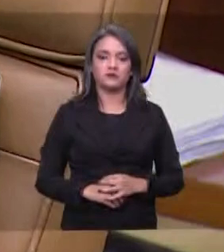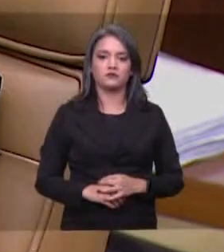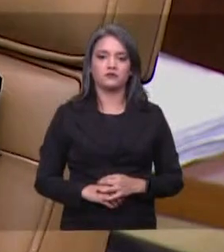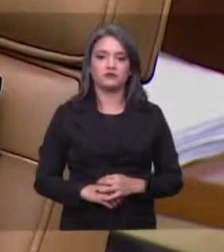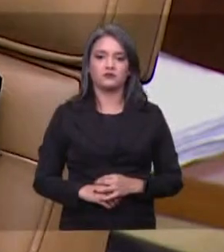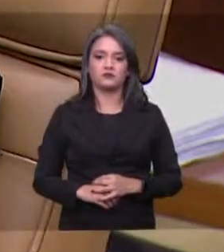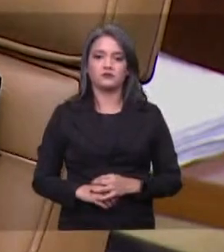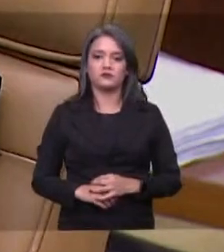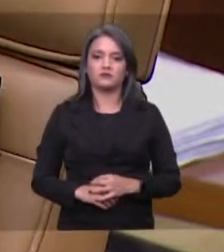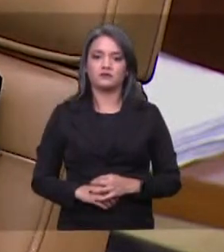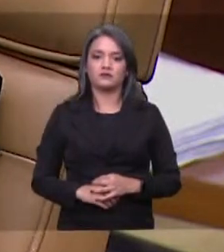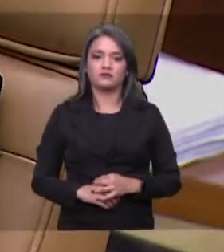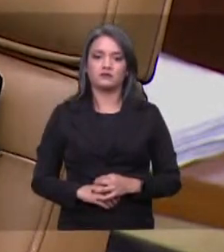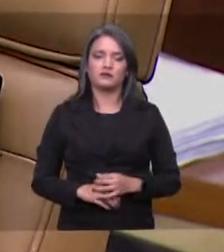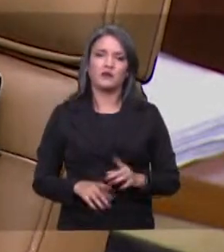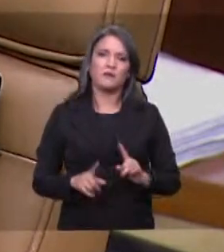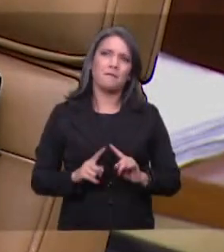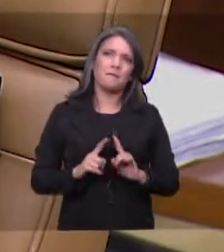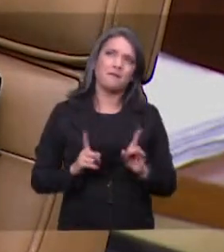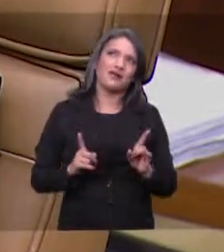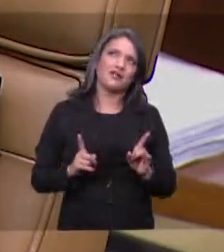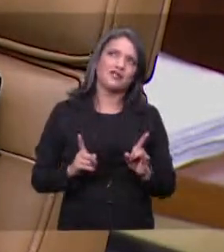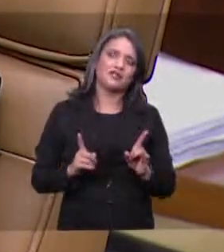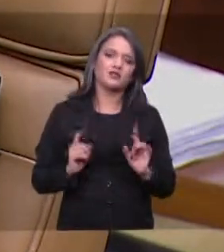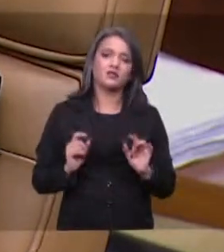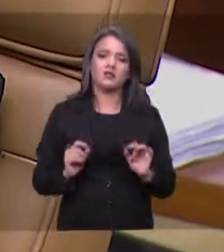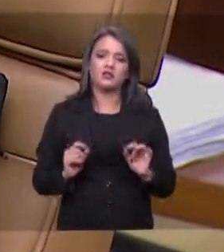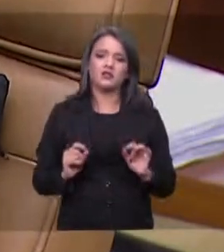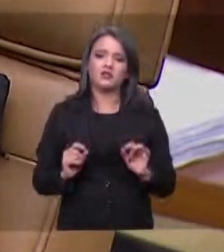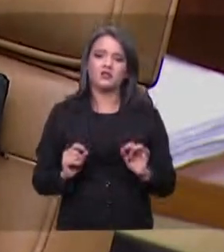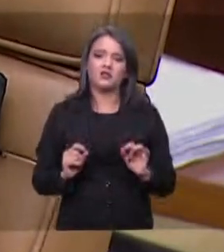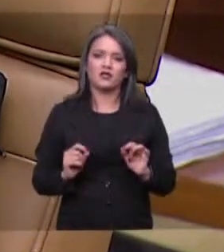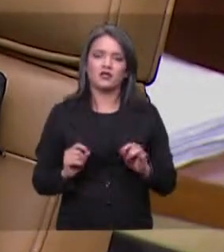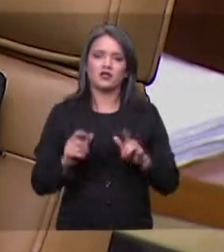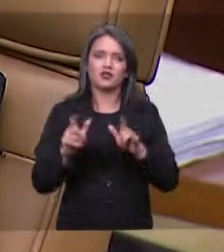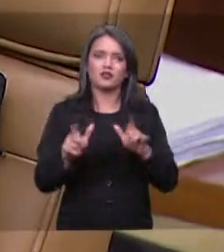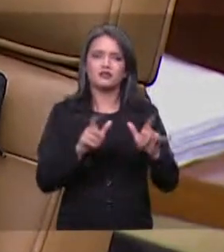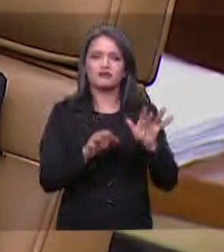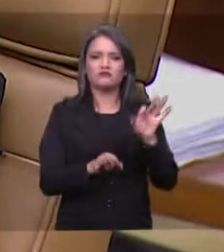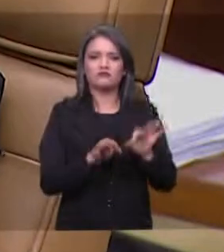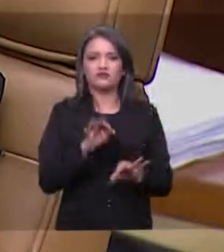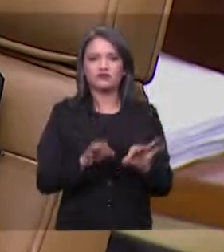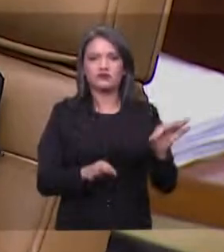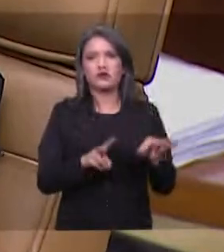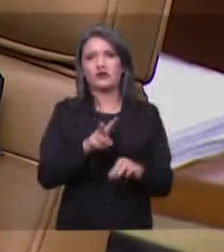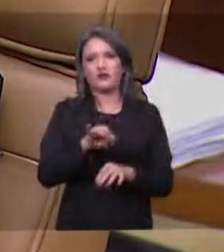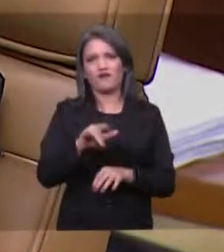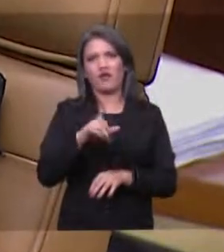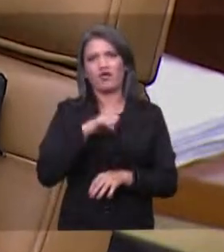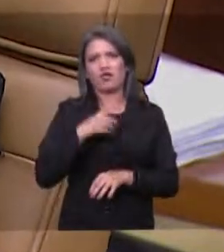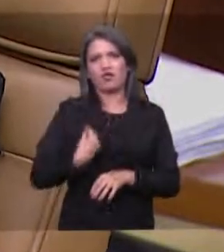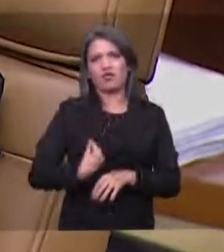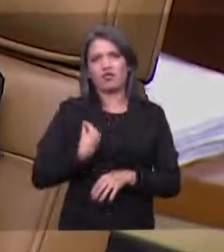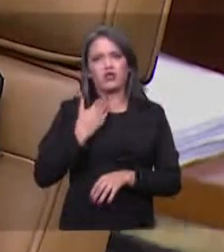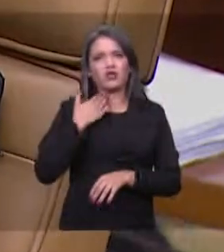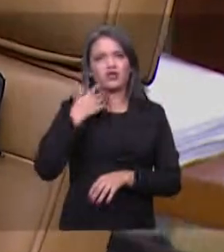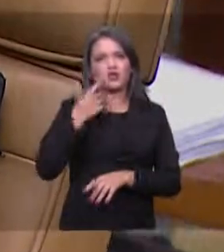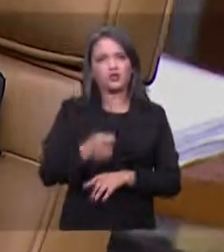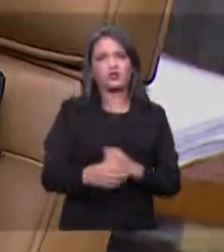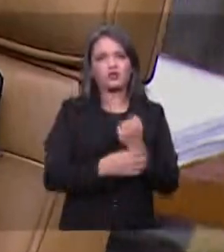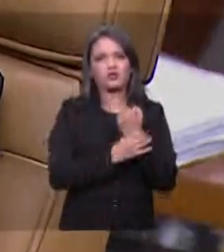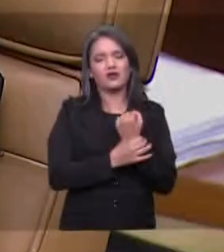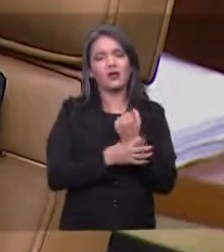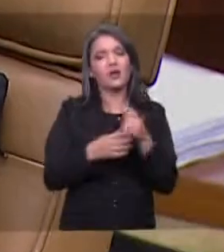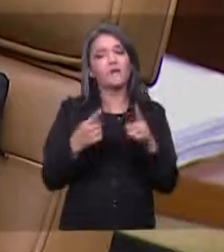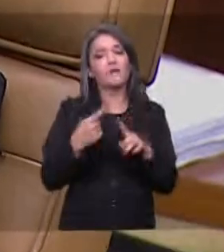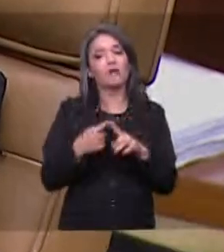Mas, de qualquer maneira, aqui, nas unidades judiciais a serem criadas, eu parti da premissa de